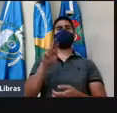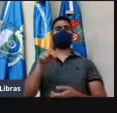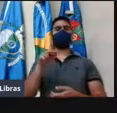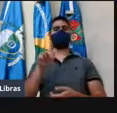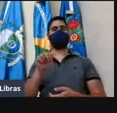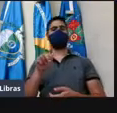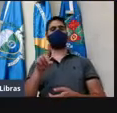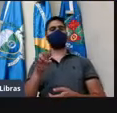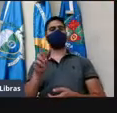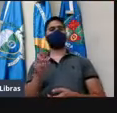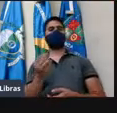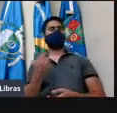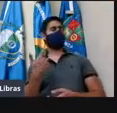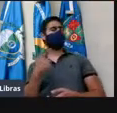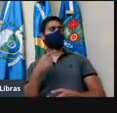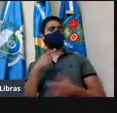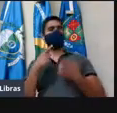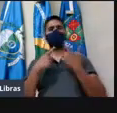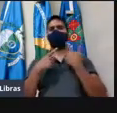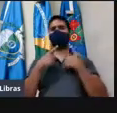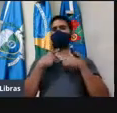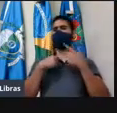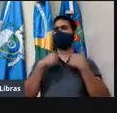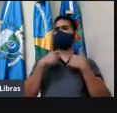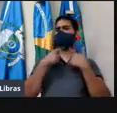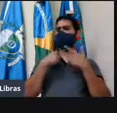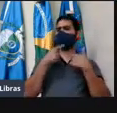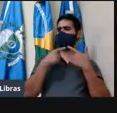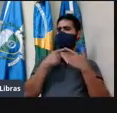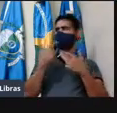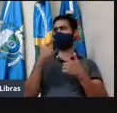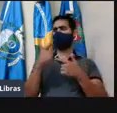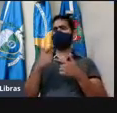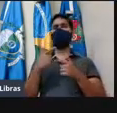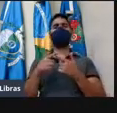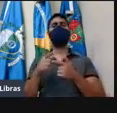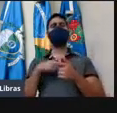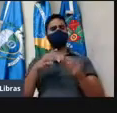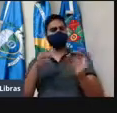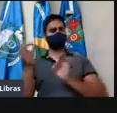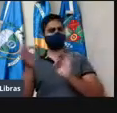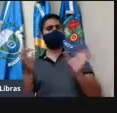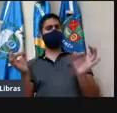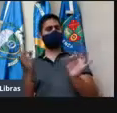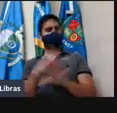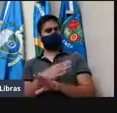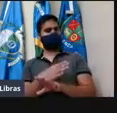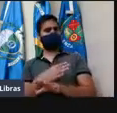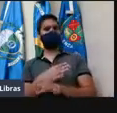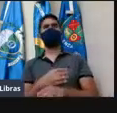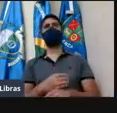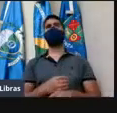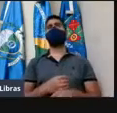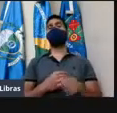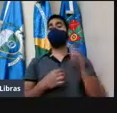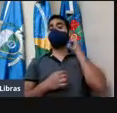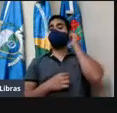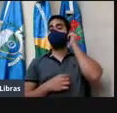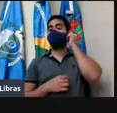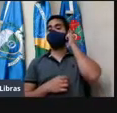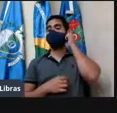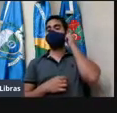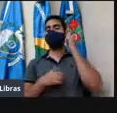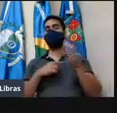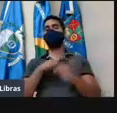nenhuma que o prefeito Fernandinho Graça está preparado, muito preparado para ter uma gestão, mas uma